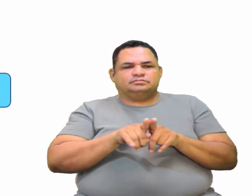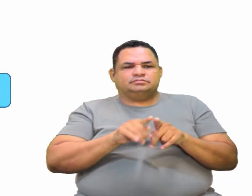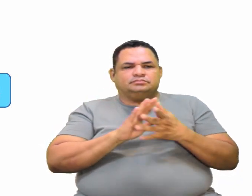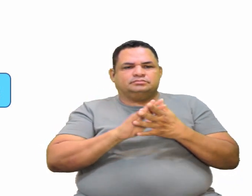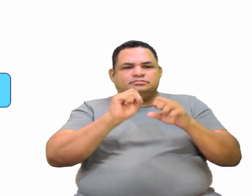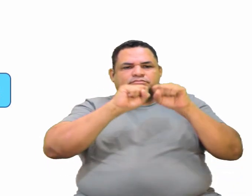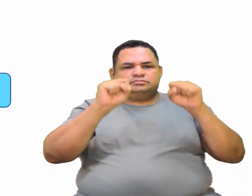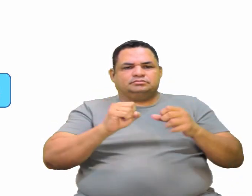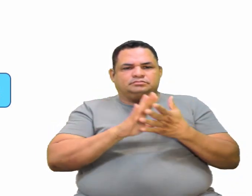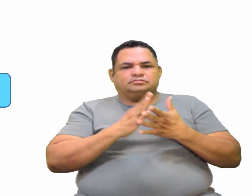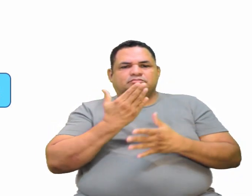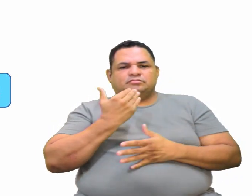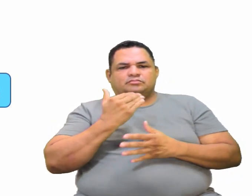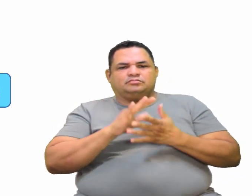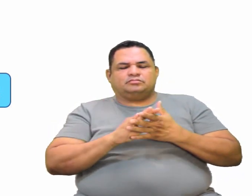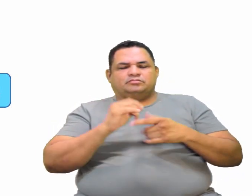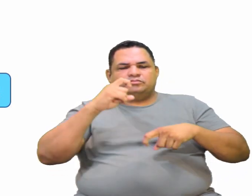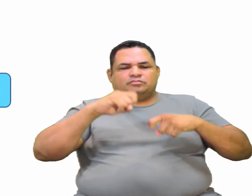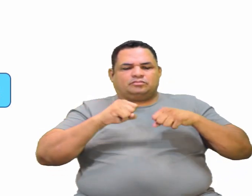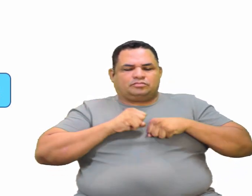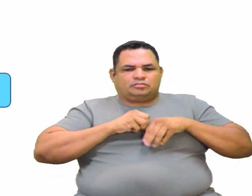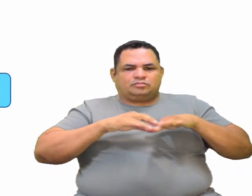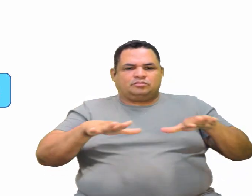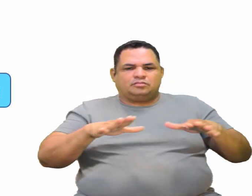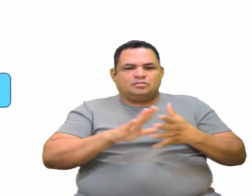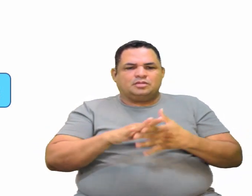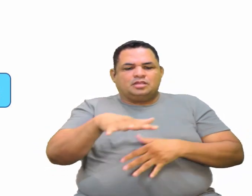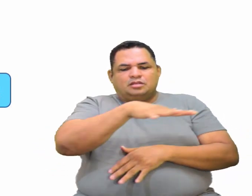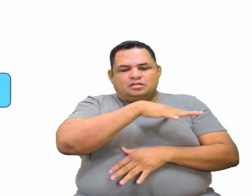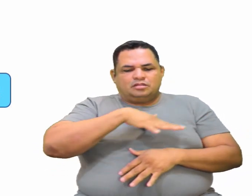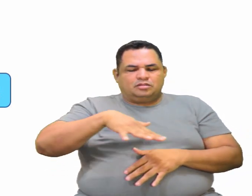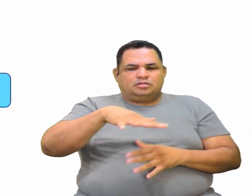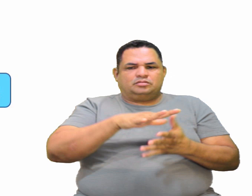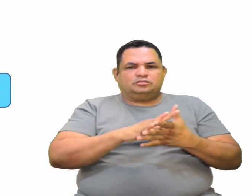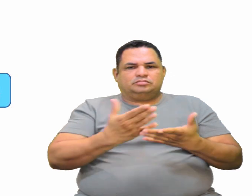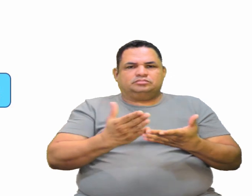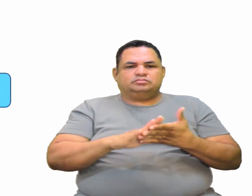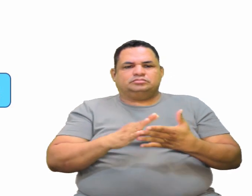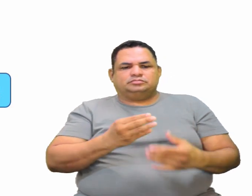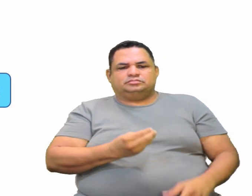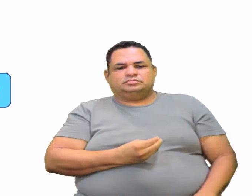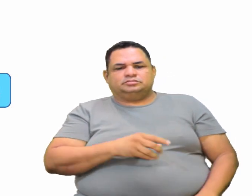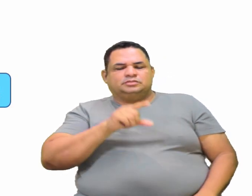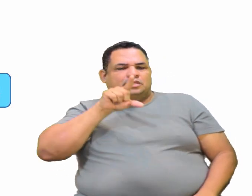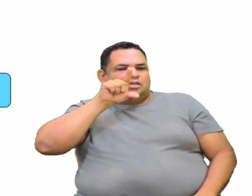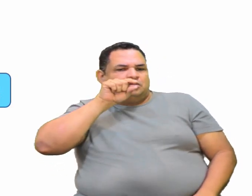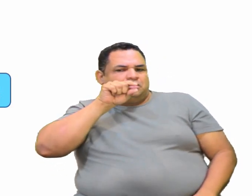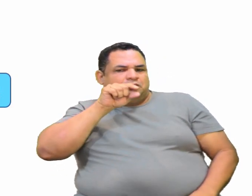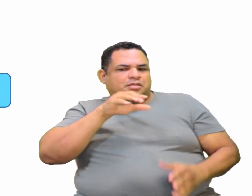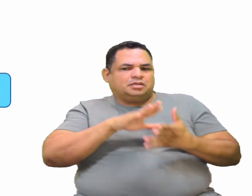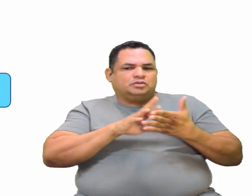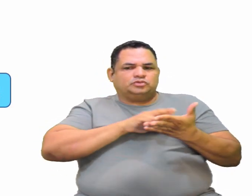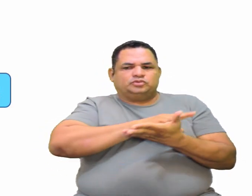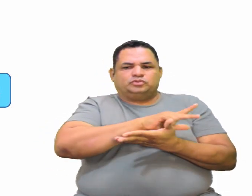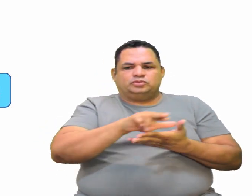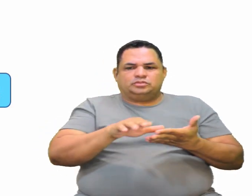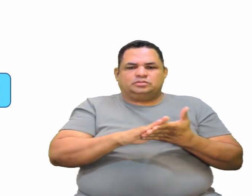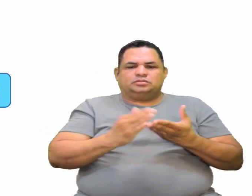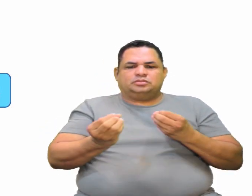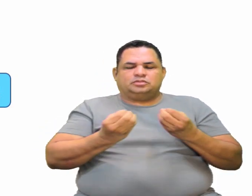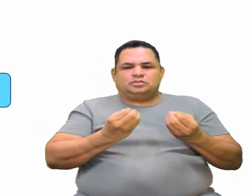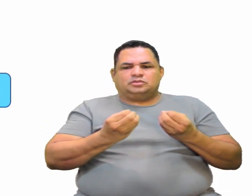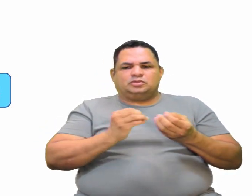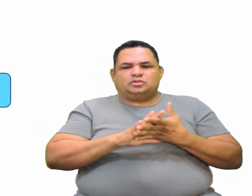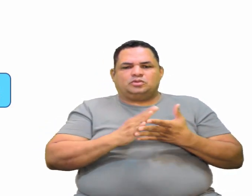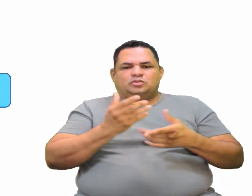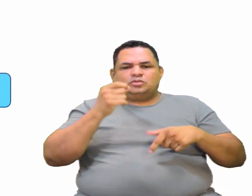alimentação, reprodução e de ambiente. A alimentação, a gente viu os diversos tipos, né, de bicos, né, dos animais, mecanismos